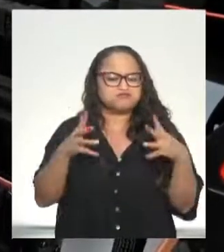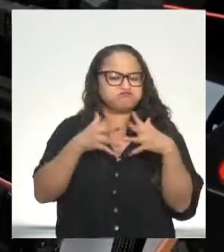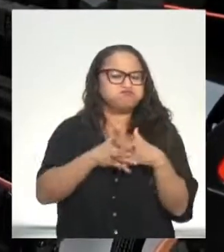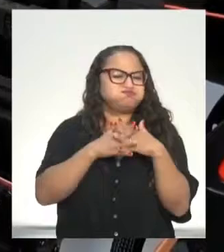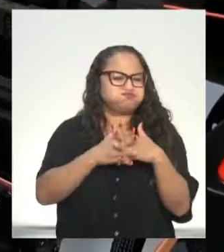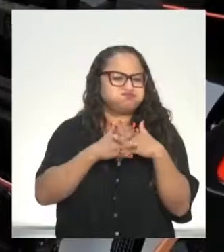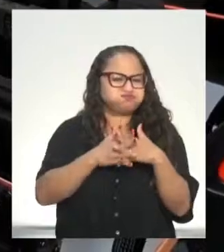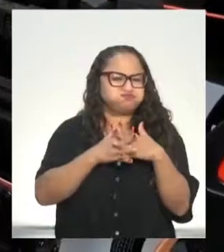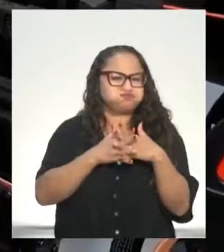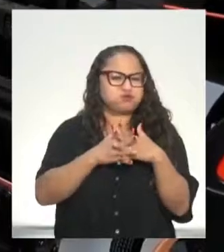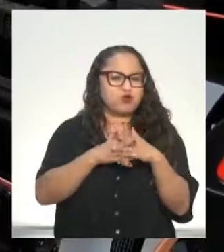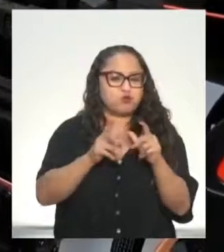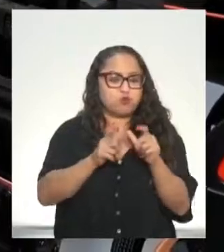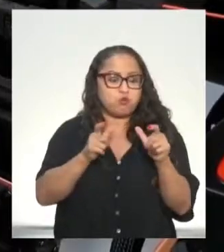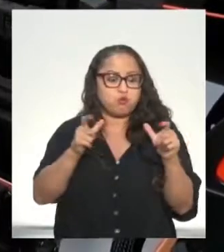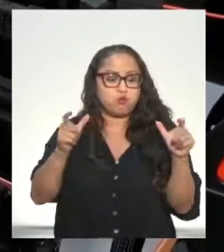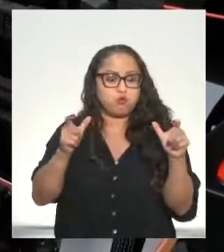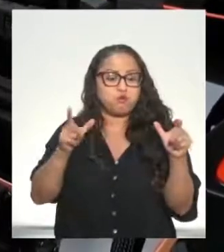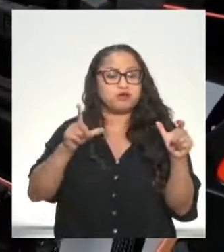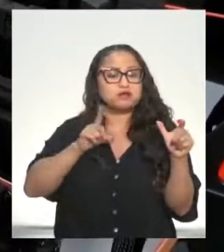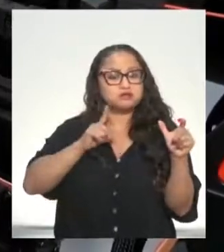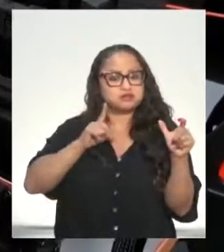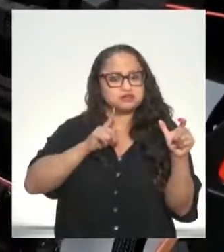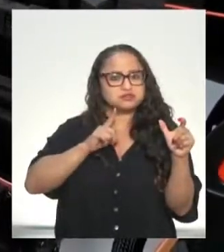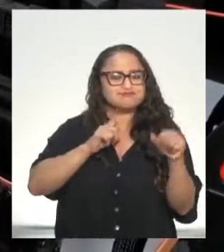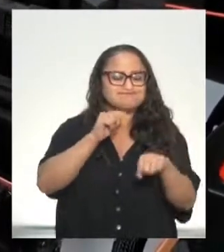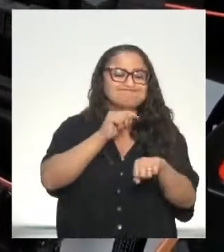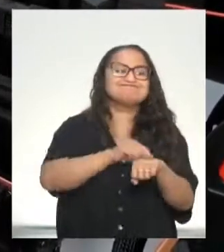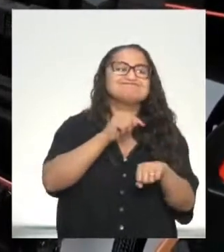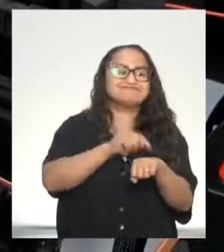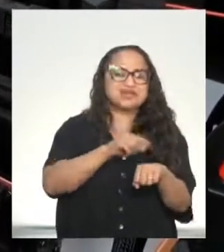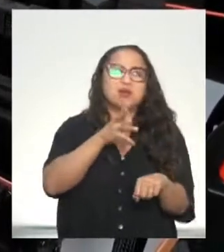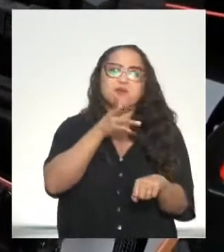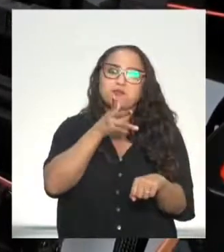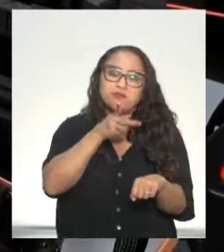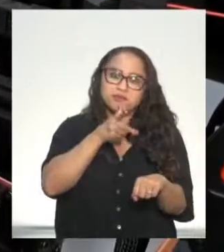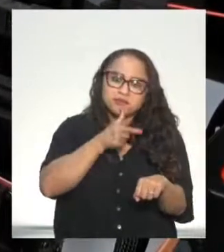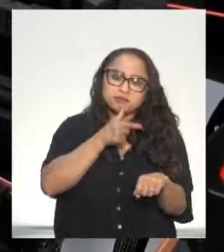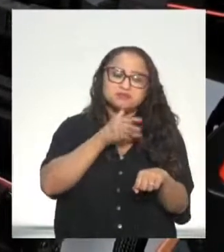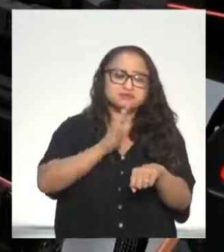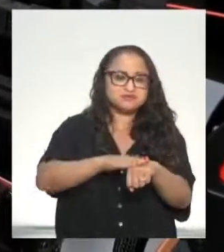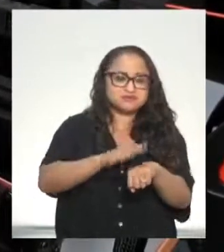objeto ou maior em termos de proporção, mais tempo se leva para a produção.